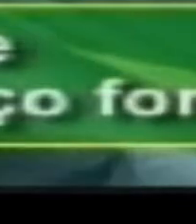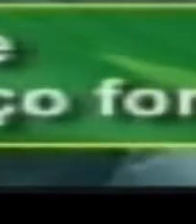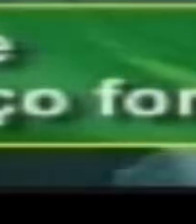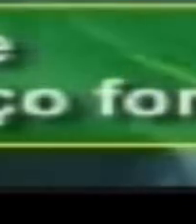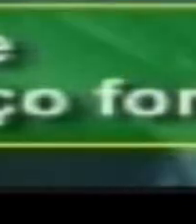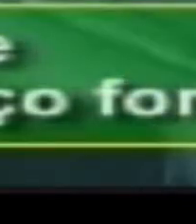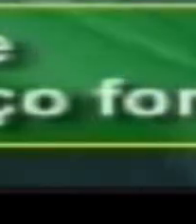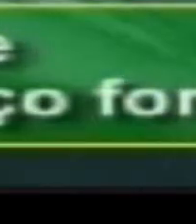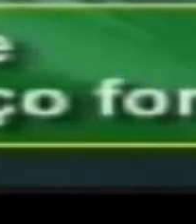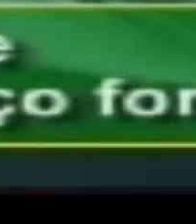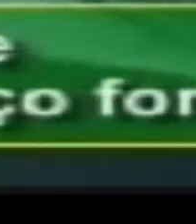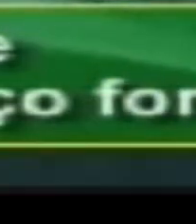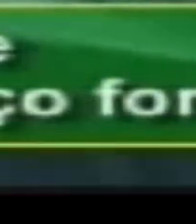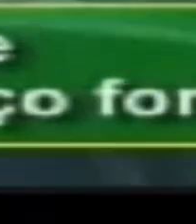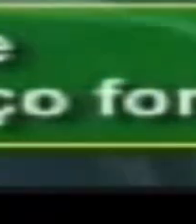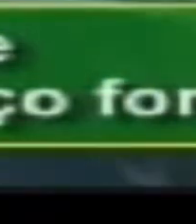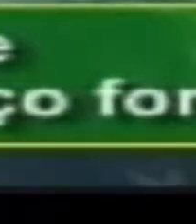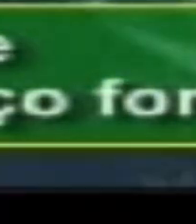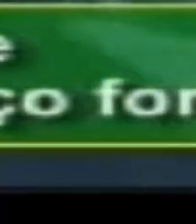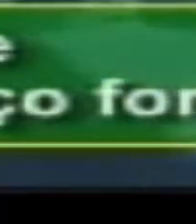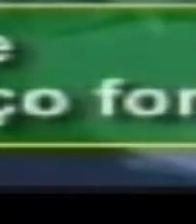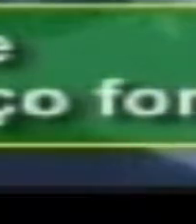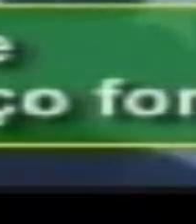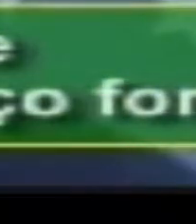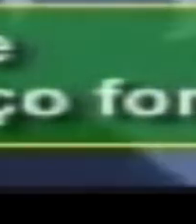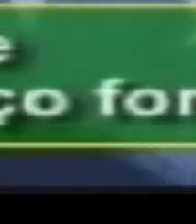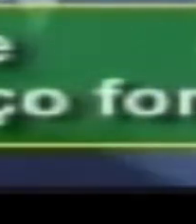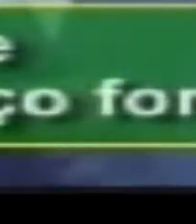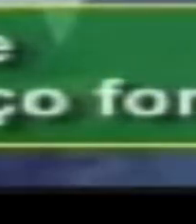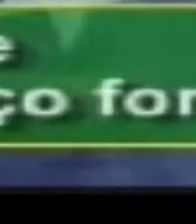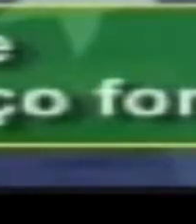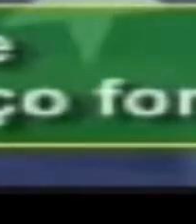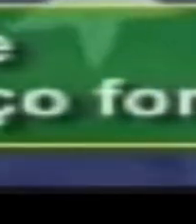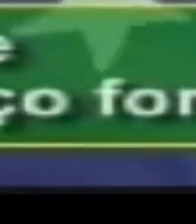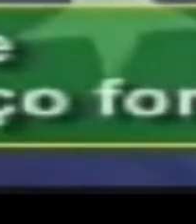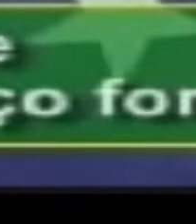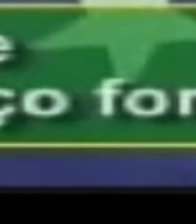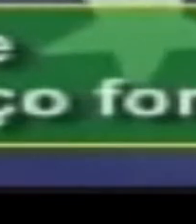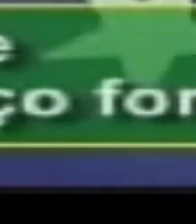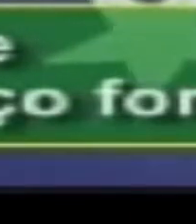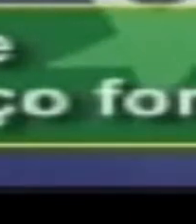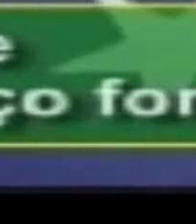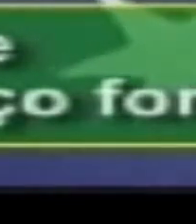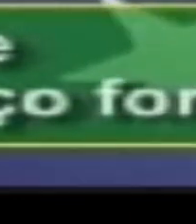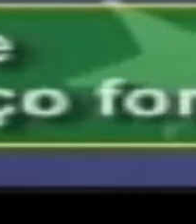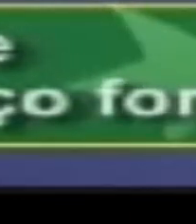Oh